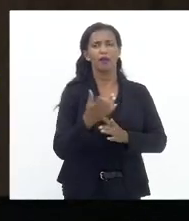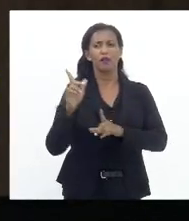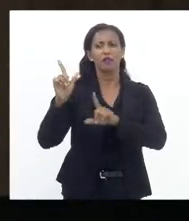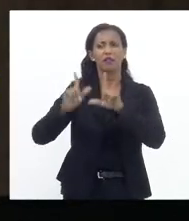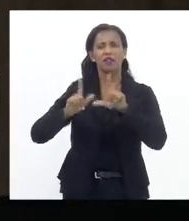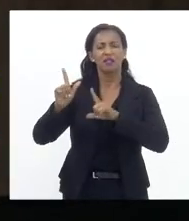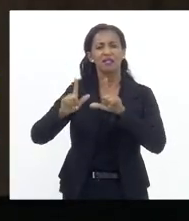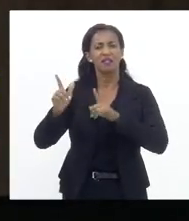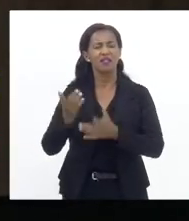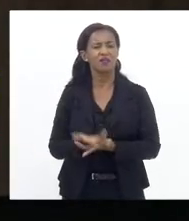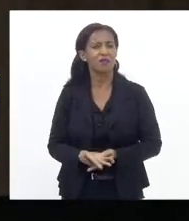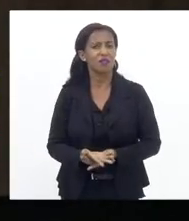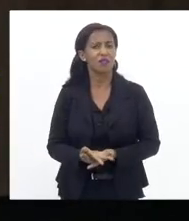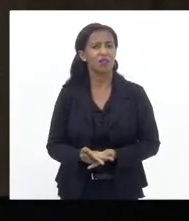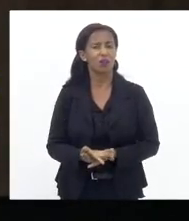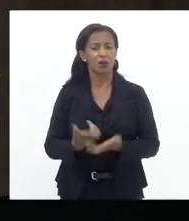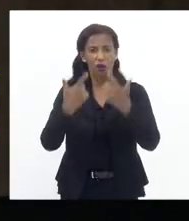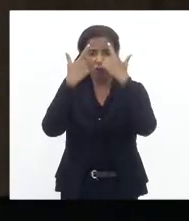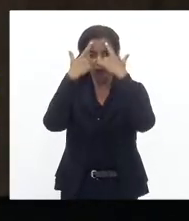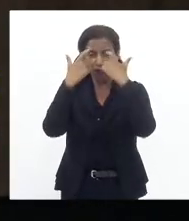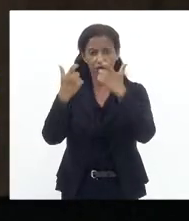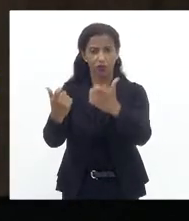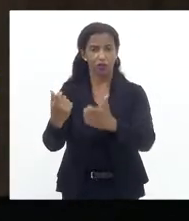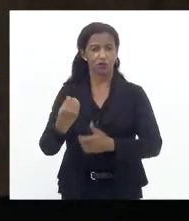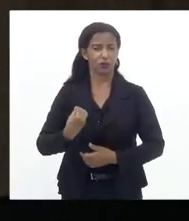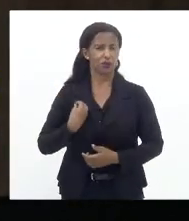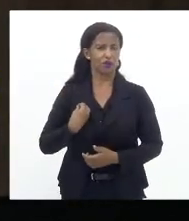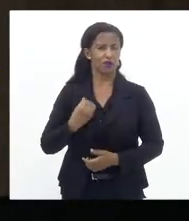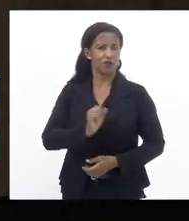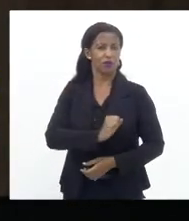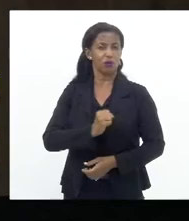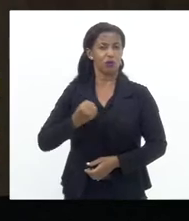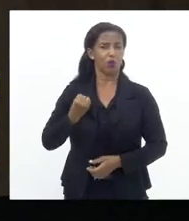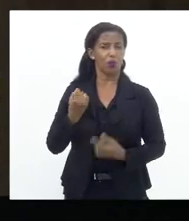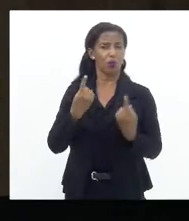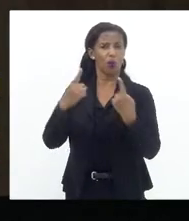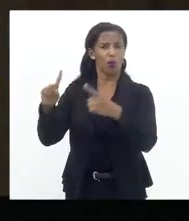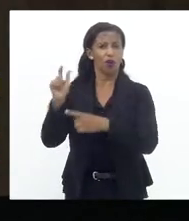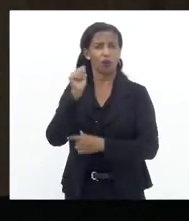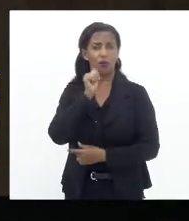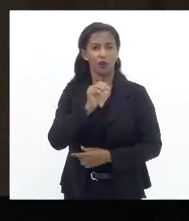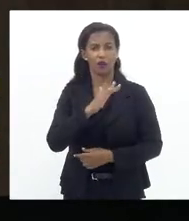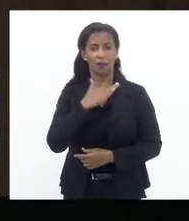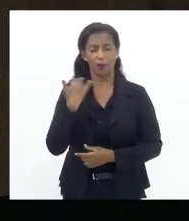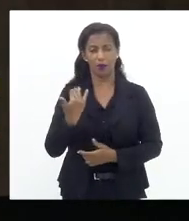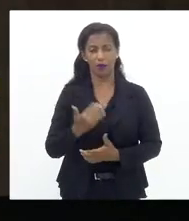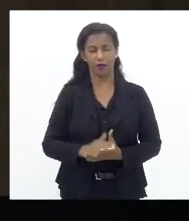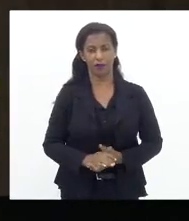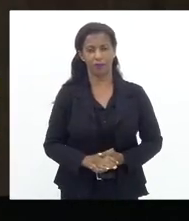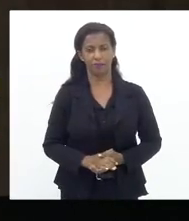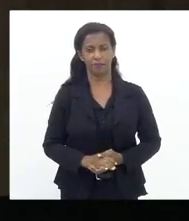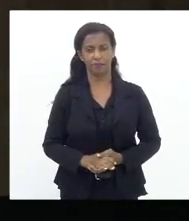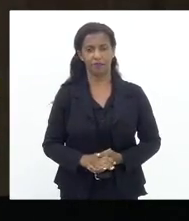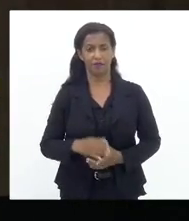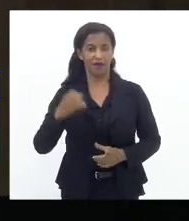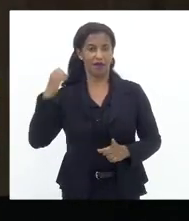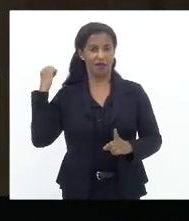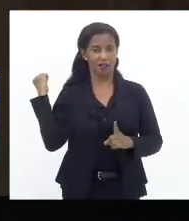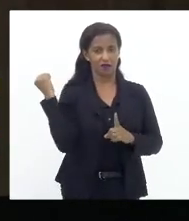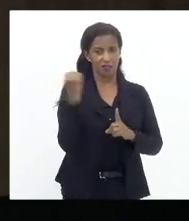com a notoriedade da sua violência do seu ódio contra uma mulher morta é